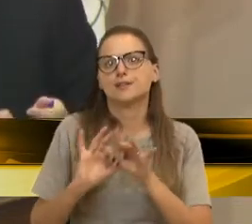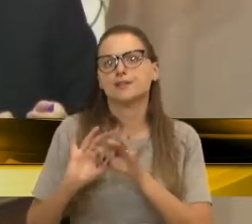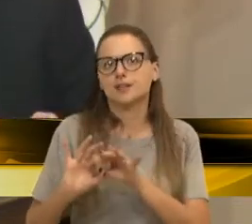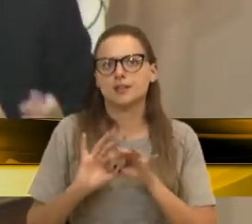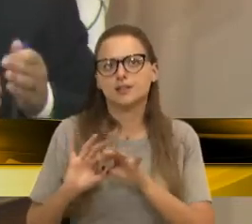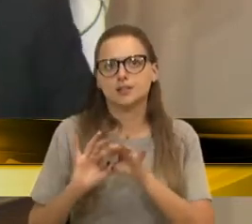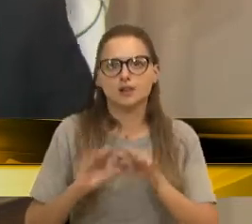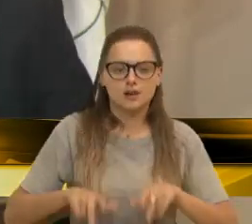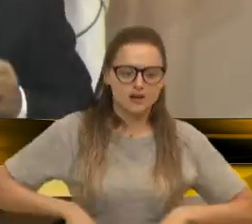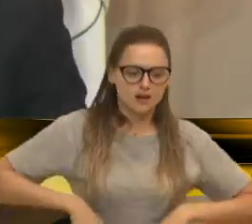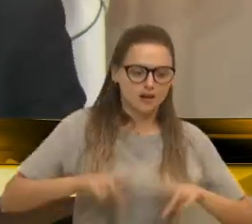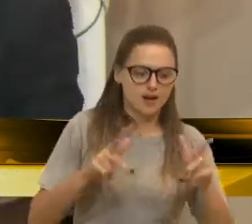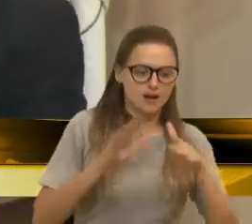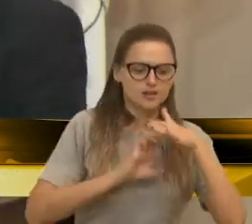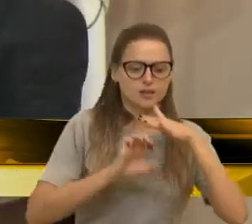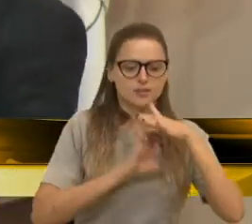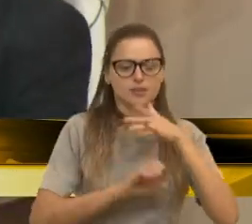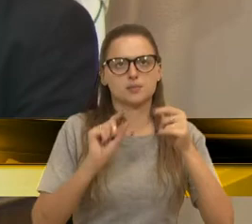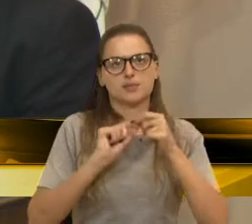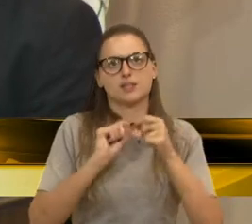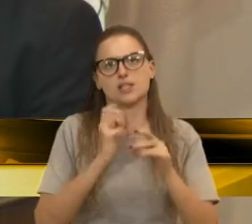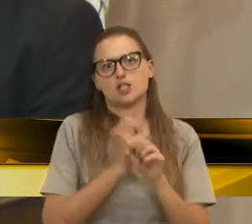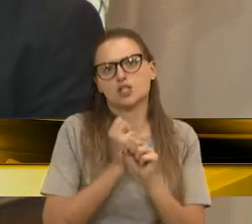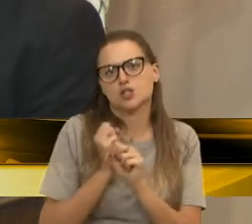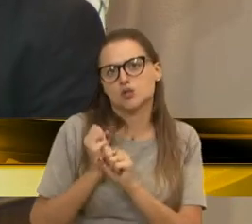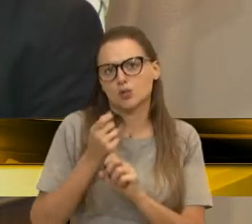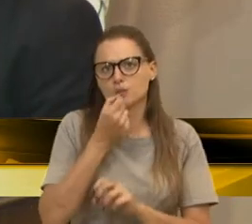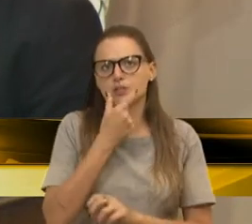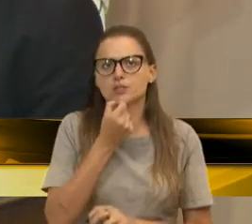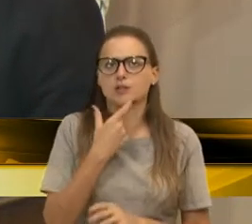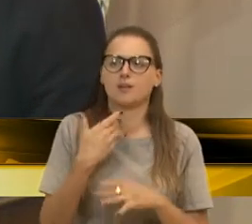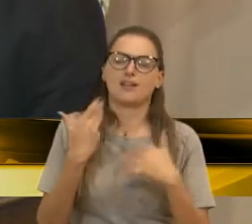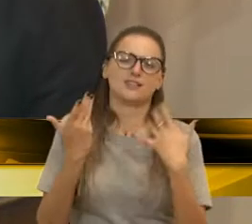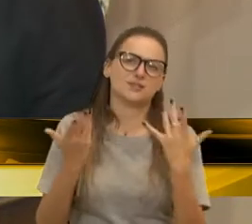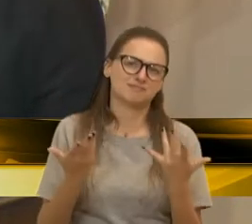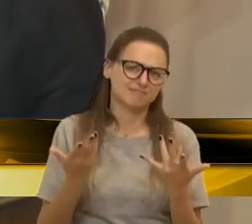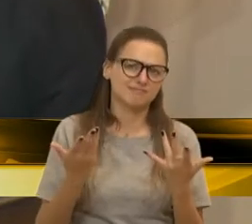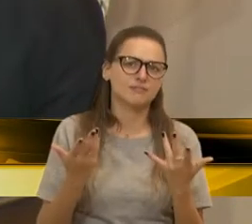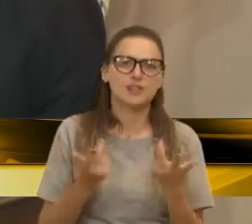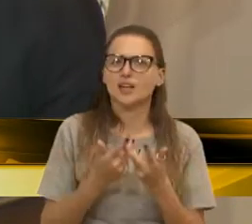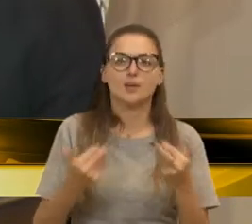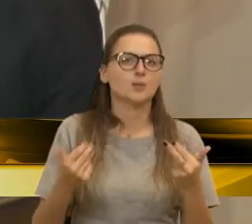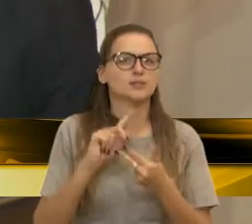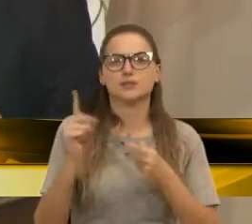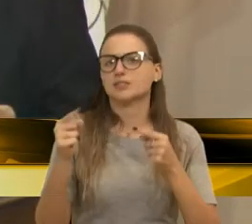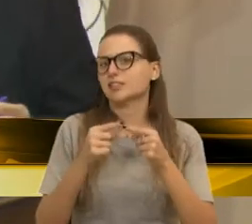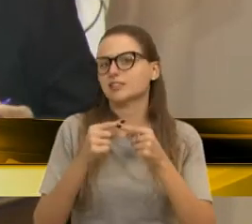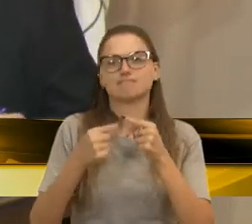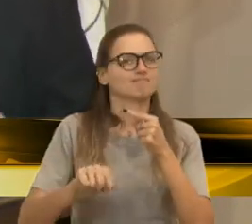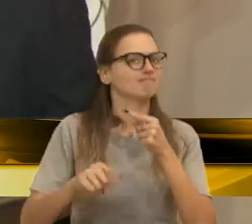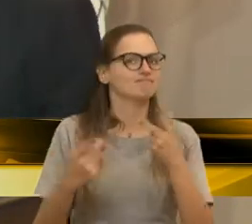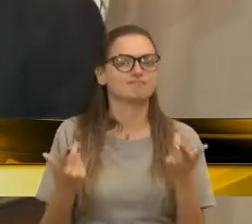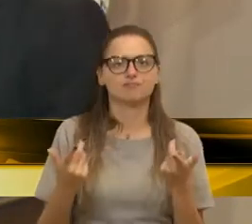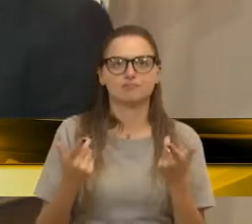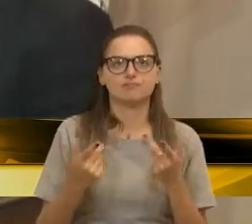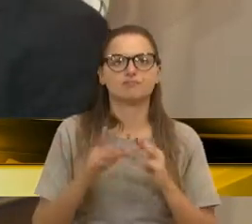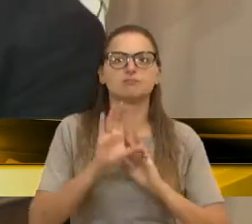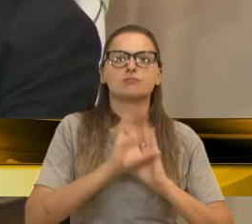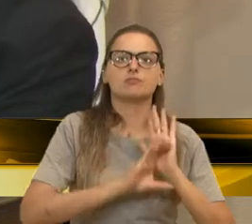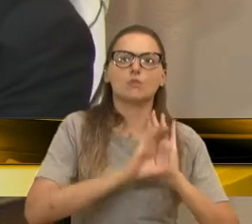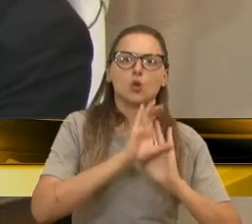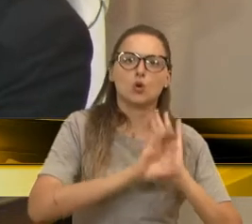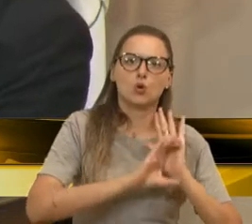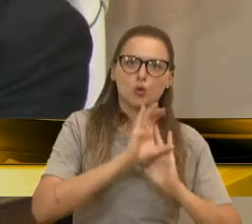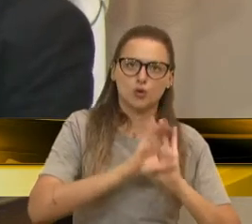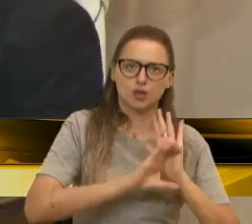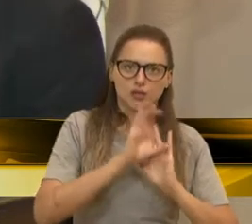se gasta com uma empresa para fazer contagem de medicamentos. Então, realmente, o currículo de